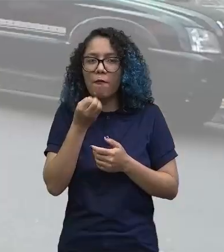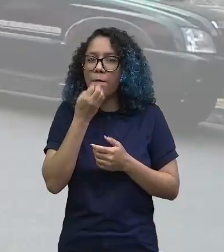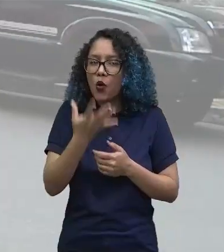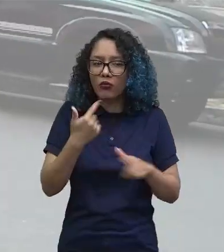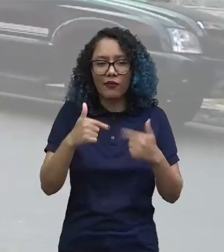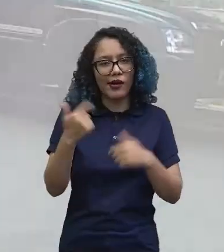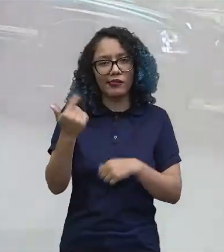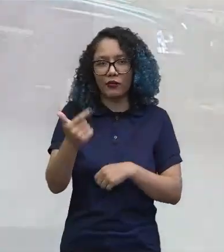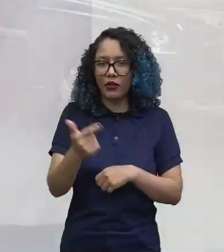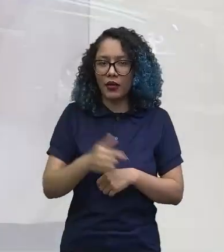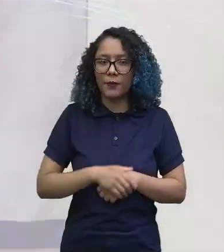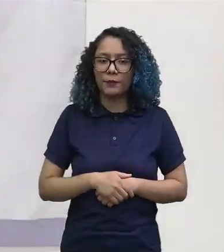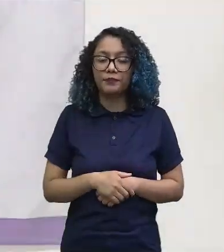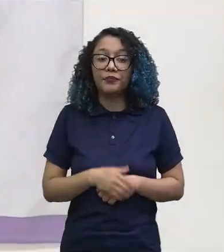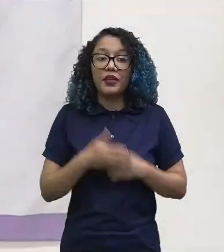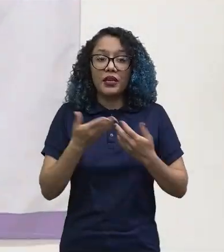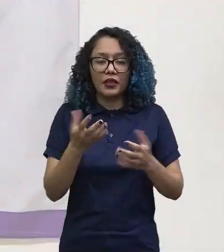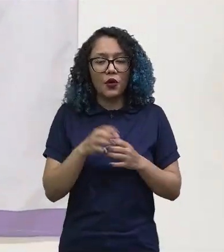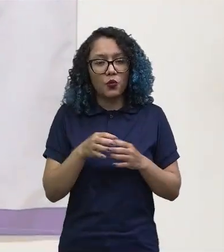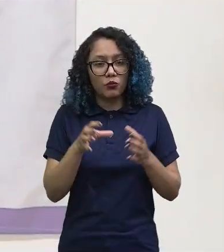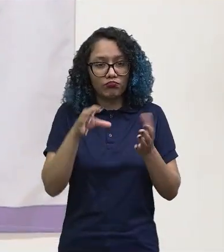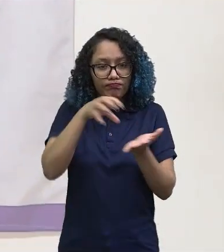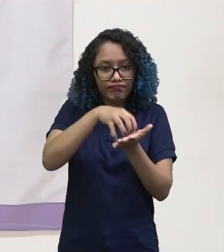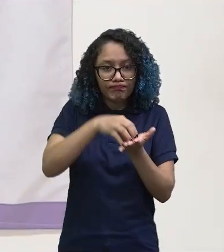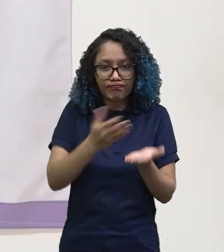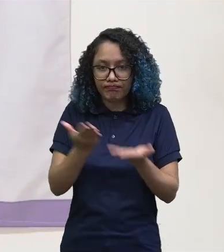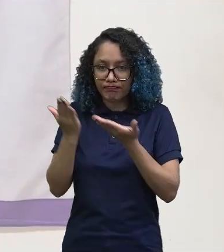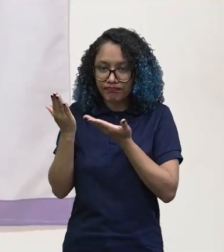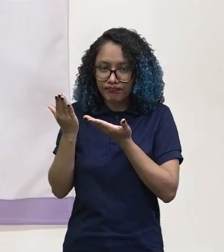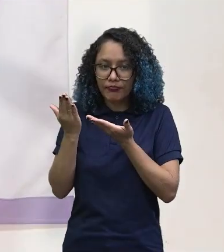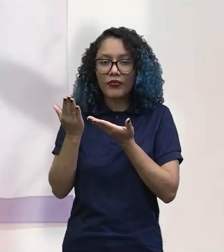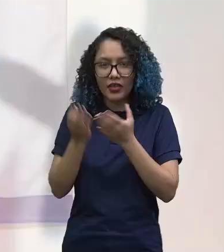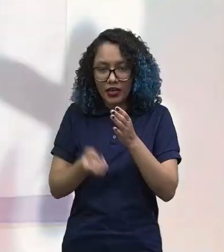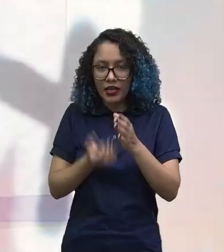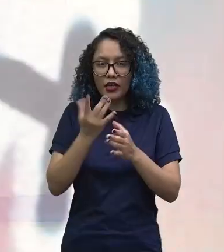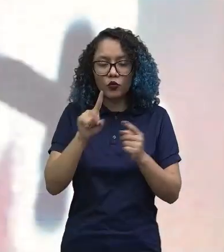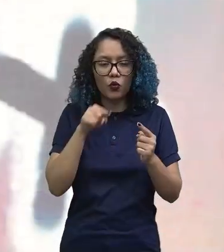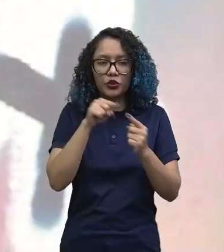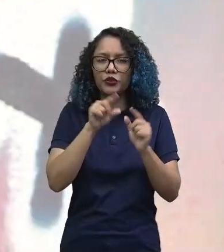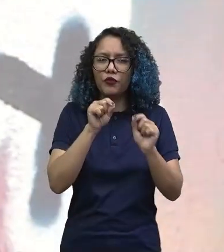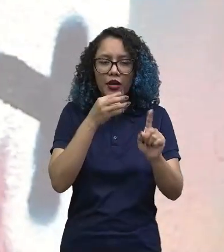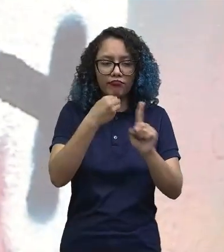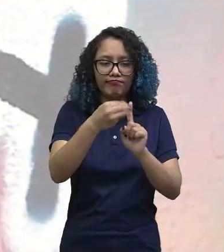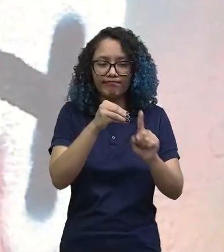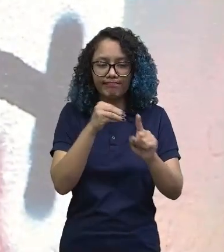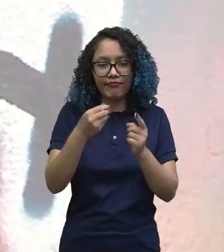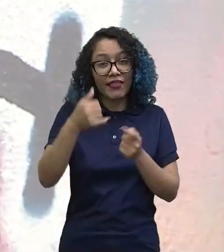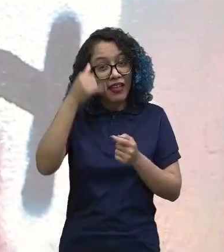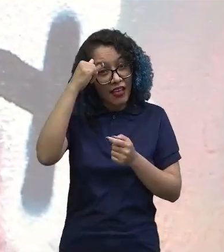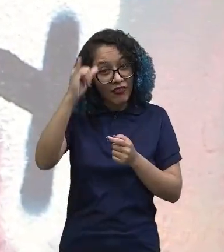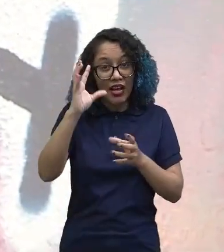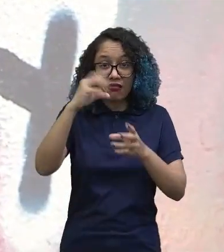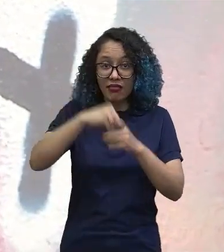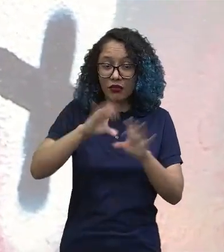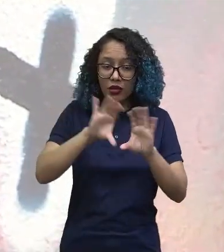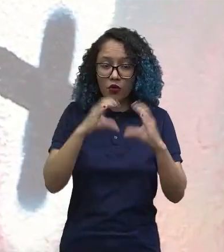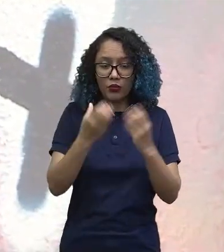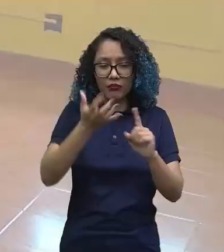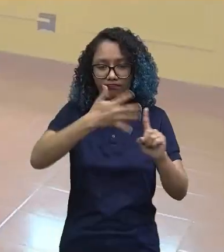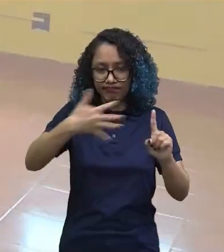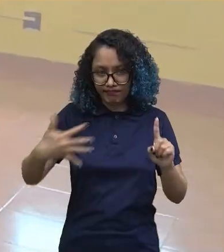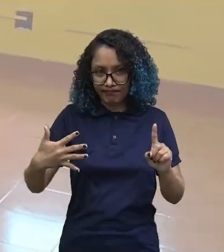trabalho. Dessa forma, a Casa Amiga surge para justamente trabalhar essa vulnerabilidade dentro da comunidade